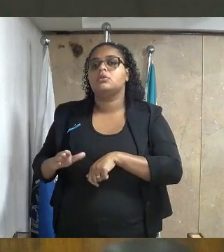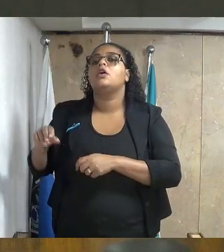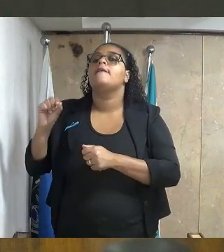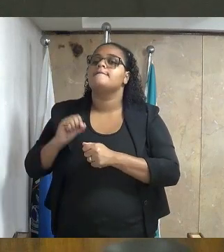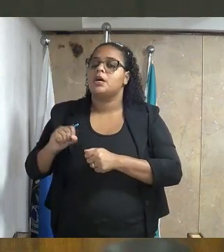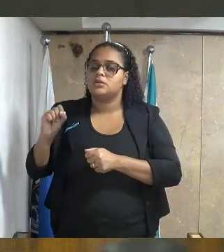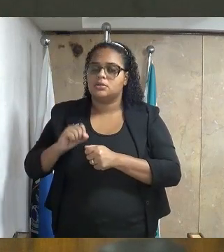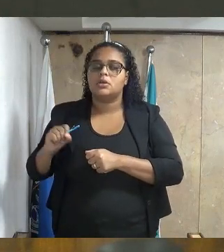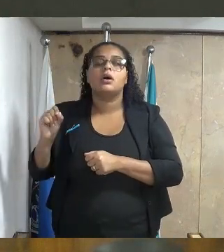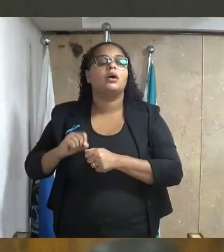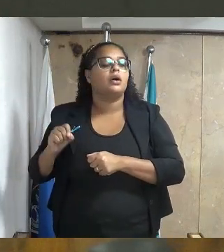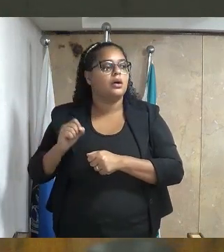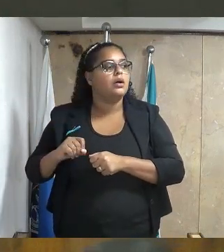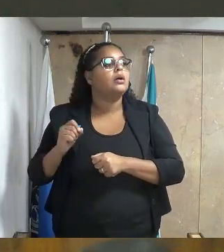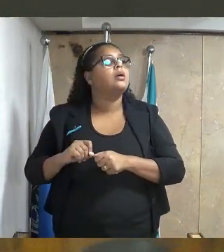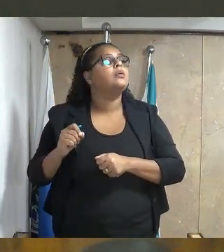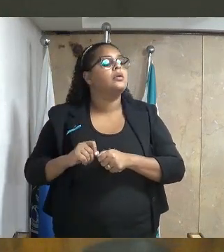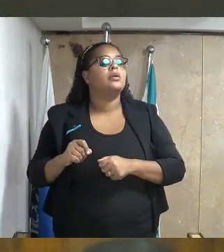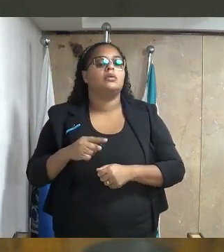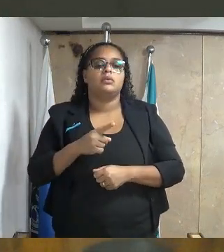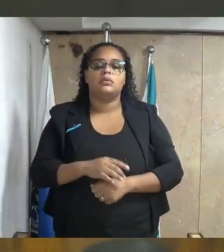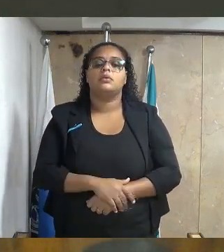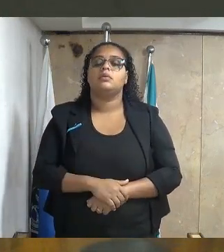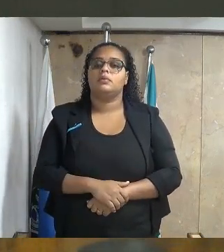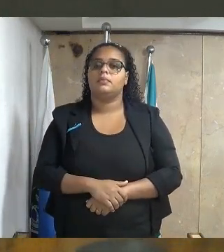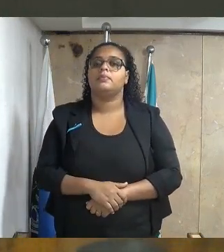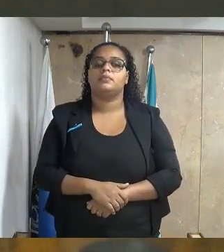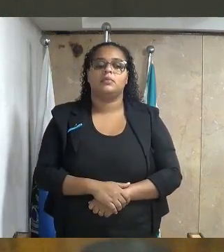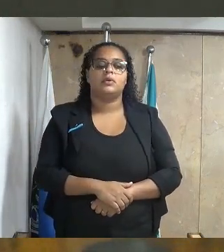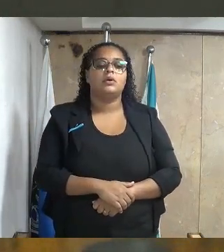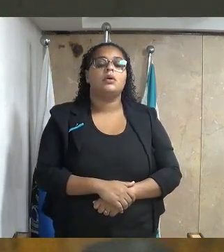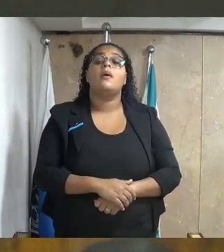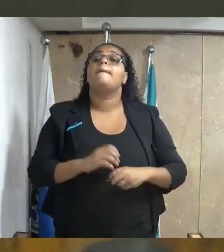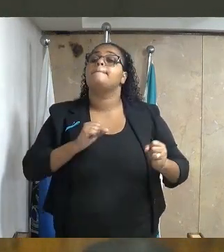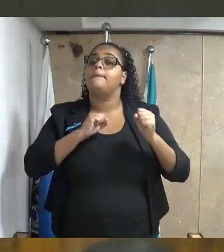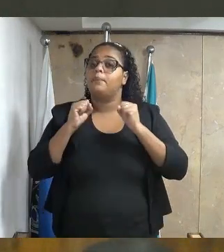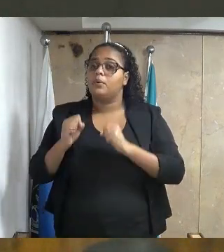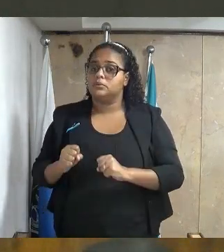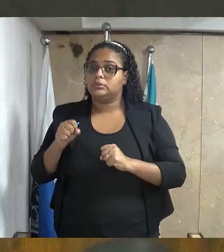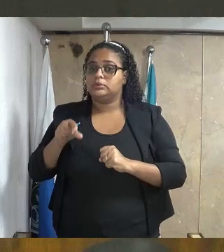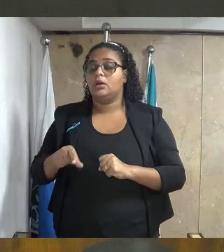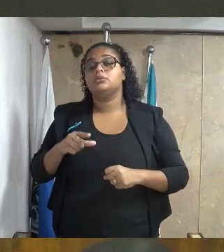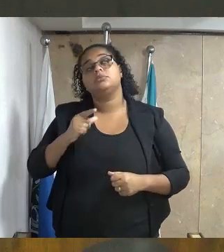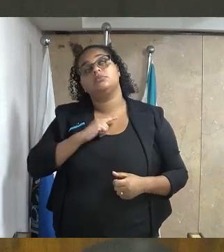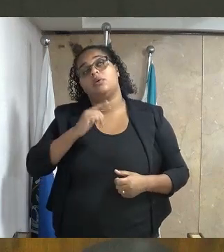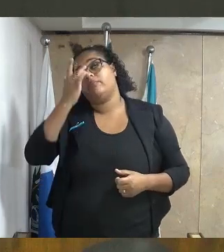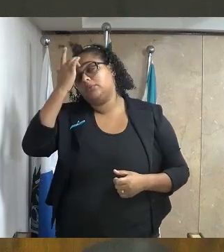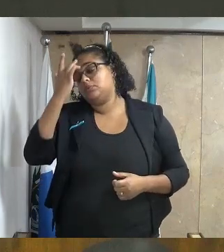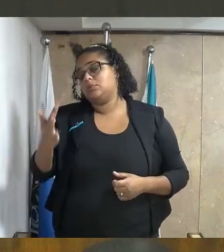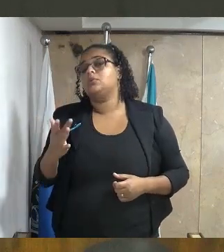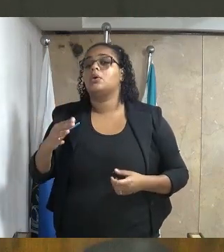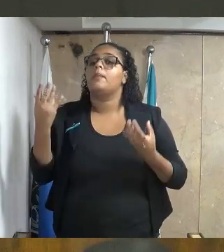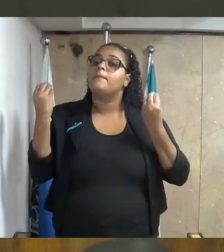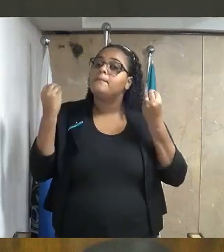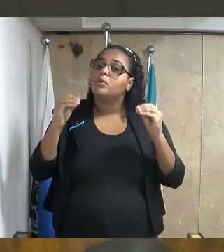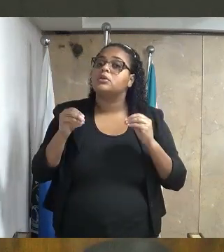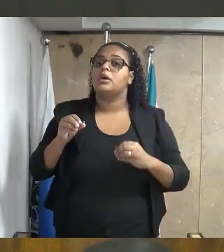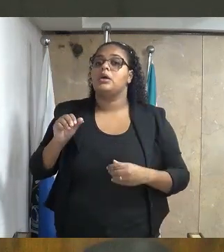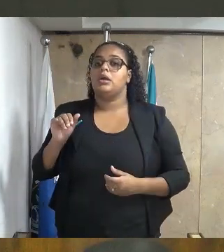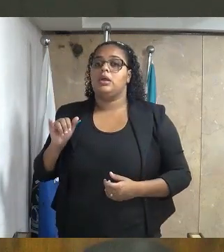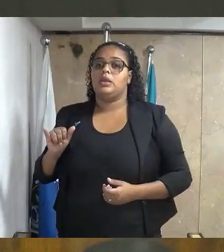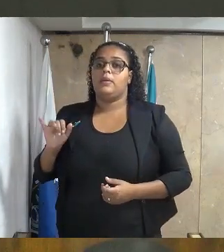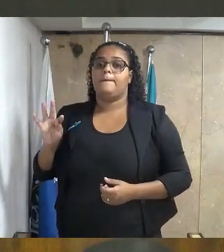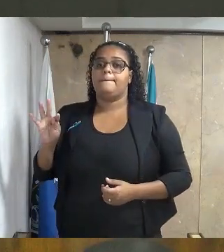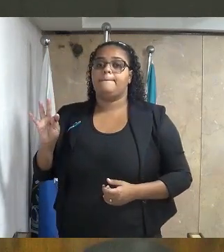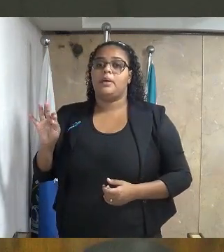fazer de que o contribuinte, de uma forma, pudesse ter facilidade de colocar o IPTU em seu